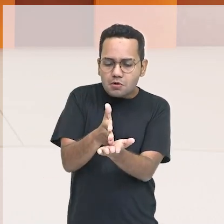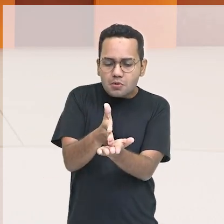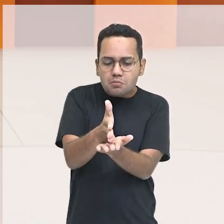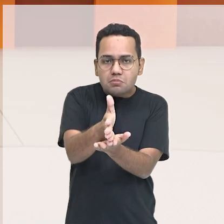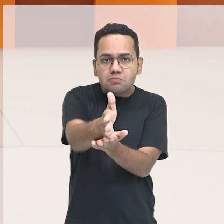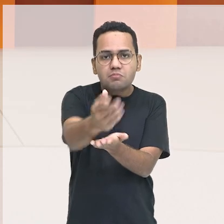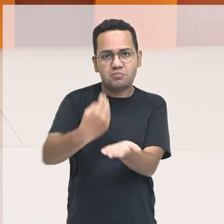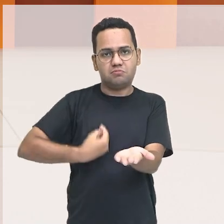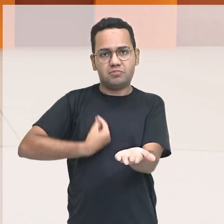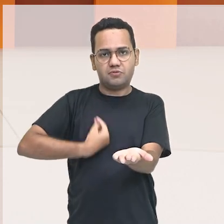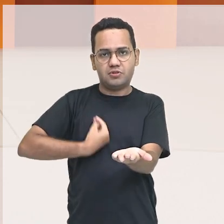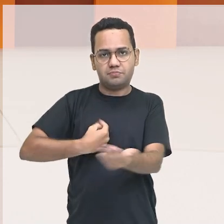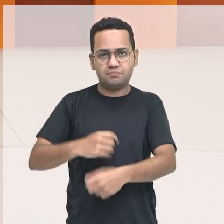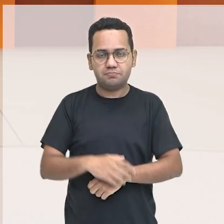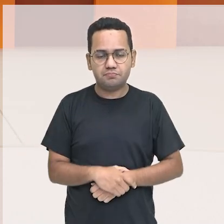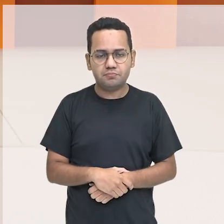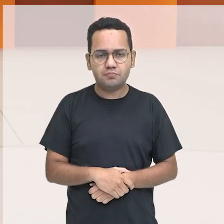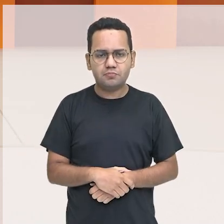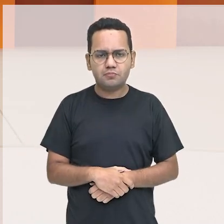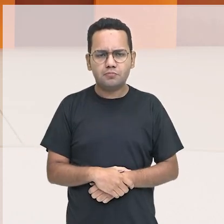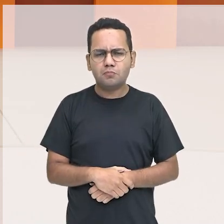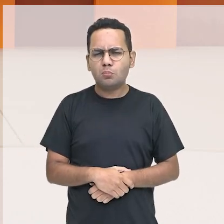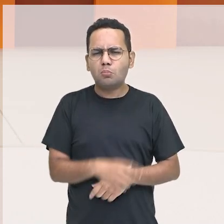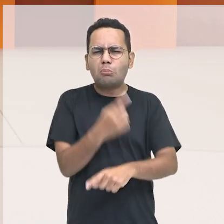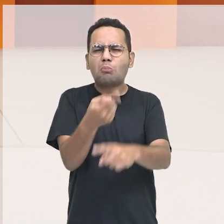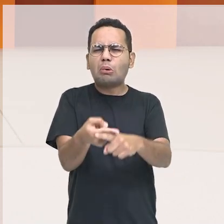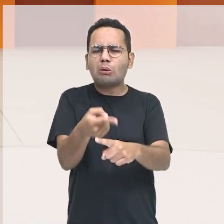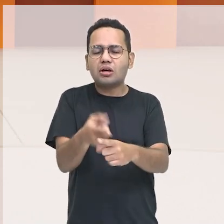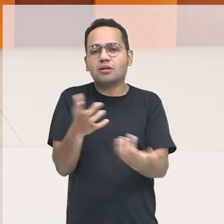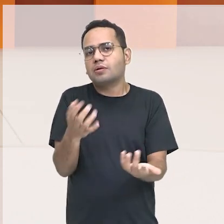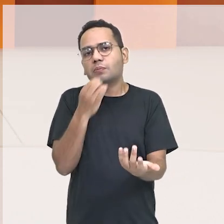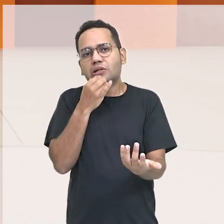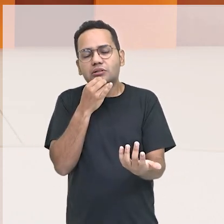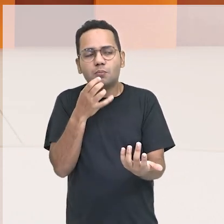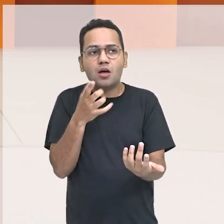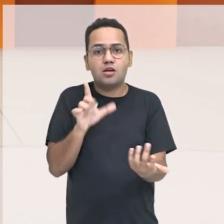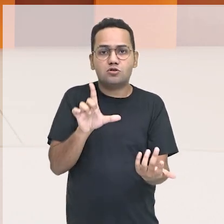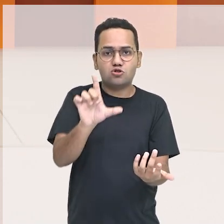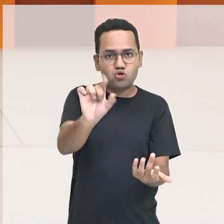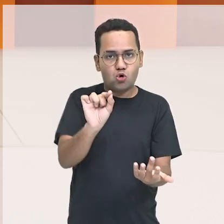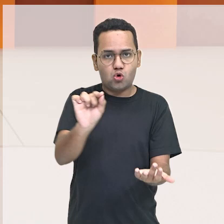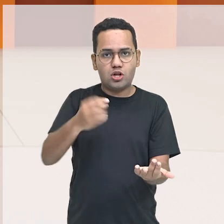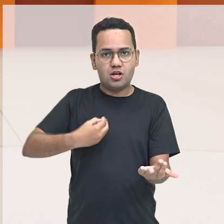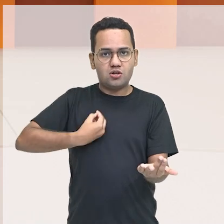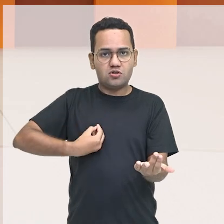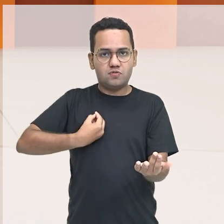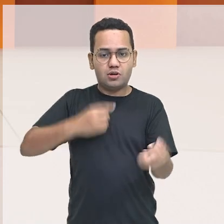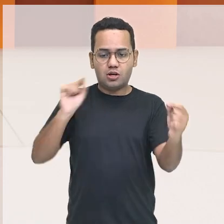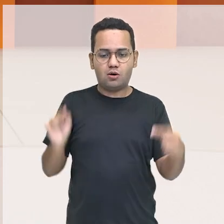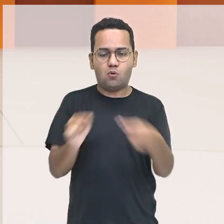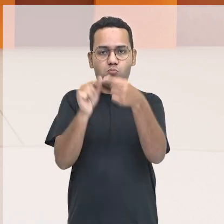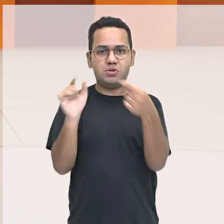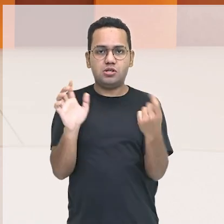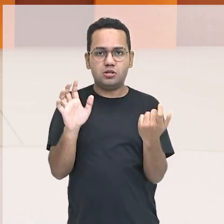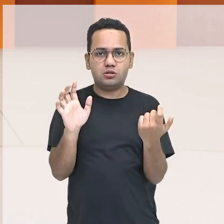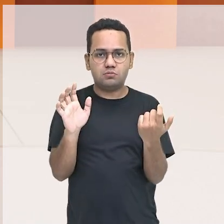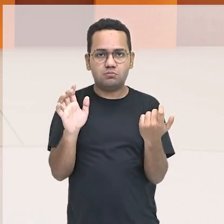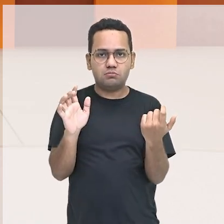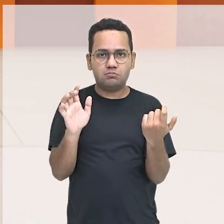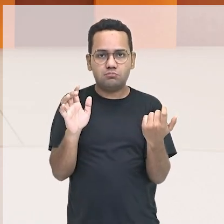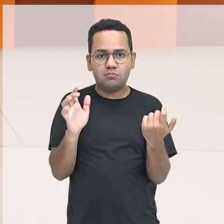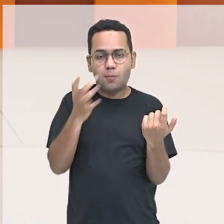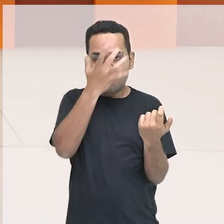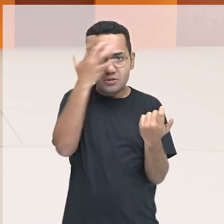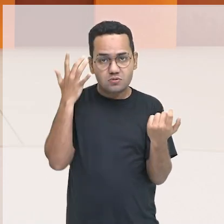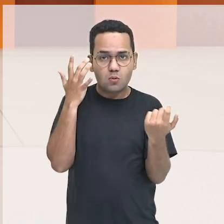controle? Porque são maneiras, são formas de fazer com que o indivíduo se enquadre, vamos colocar aqui entre aspas, se enquadre